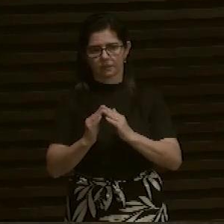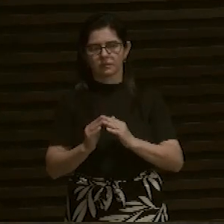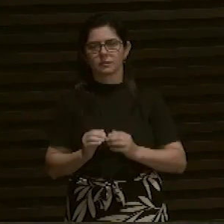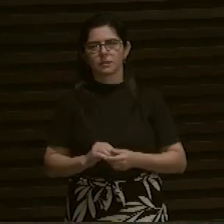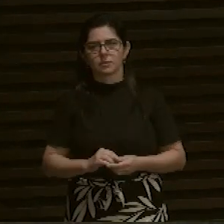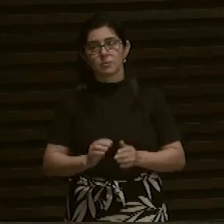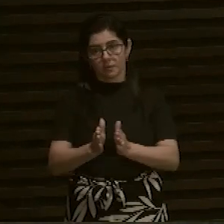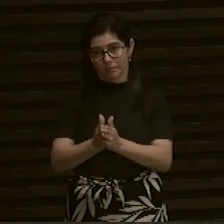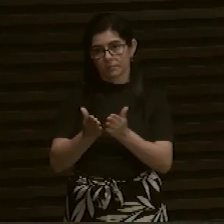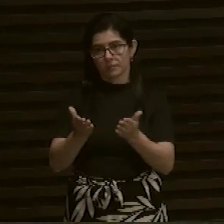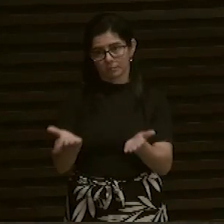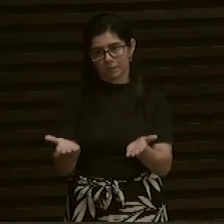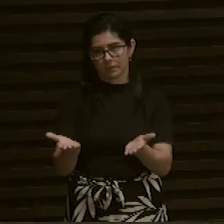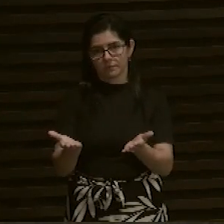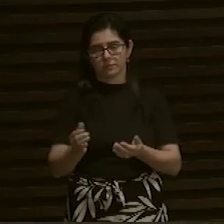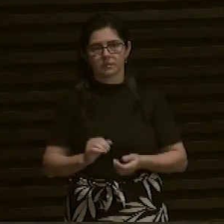pegar a Bíblia NVI.